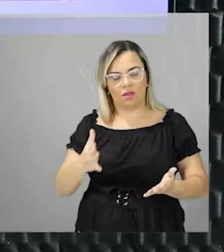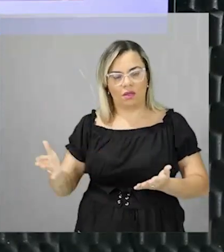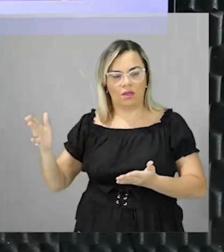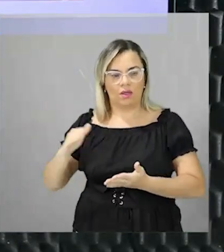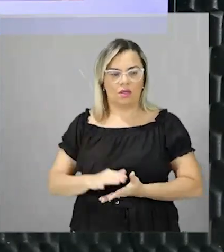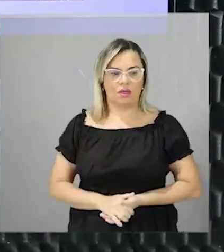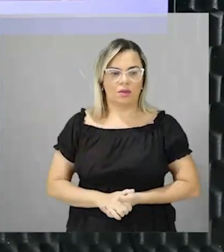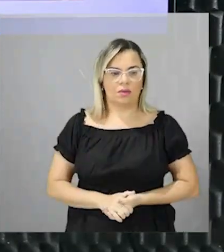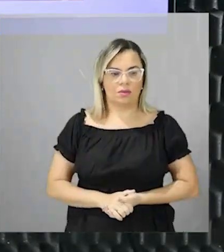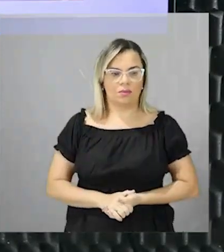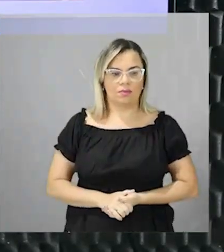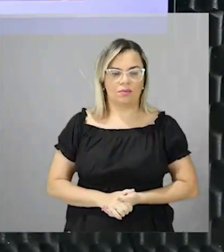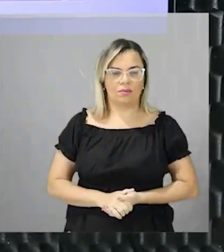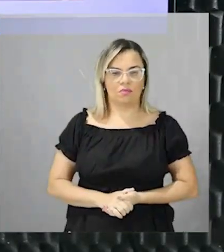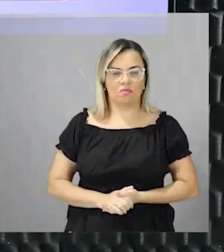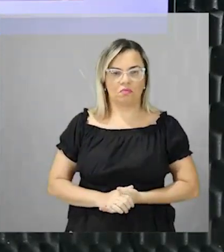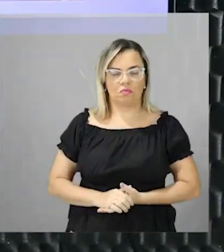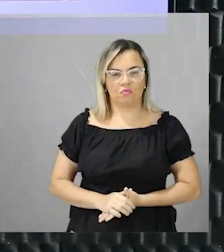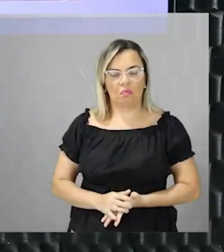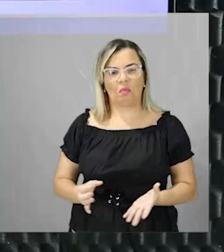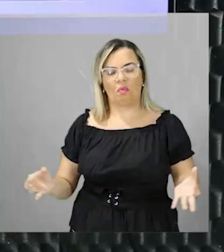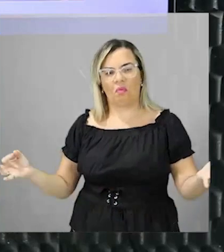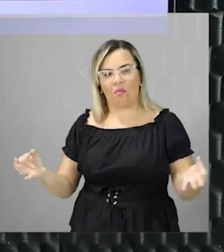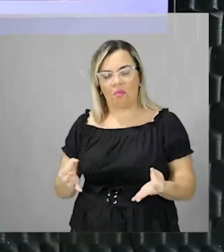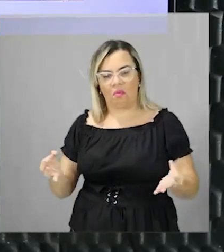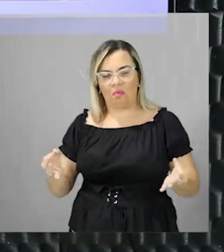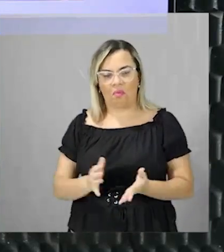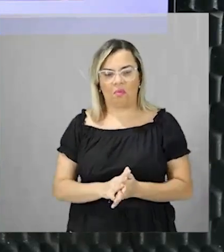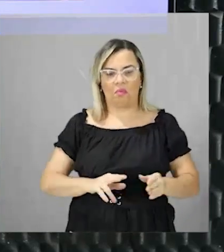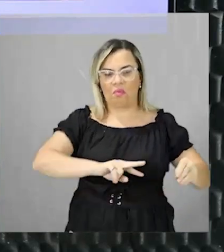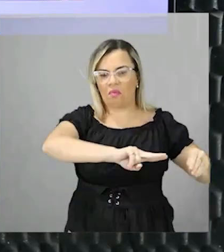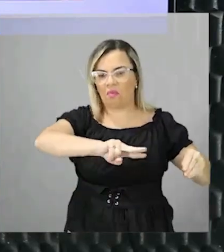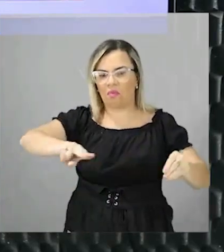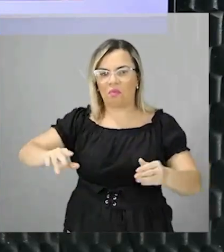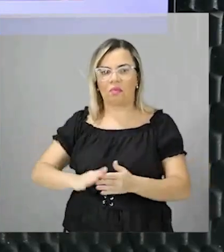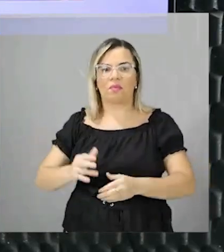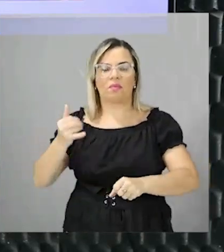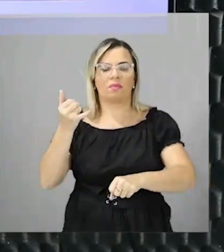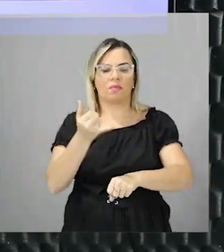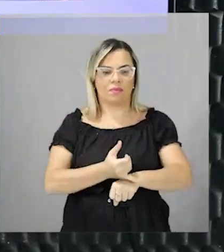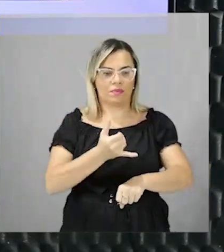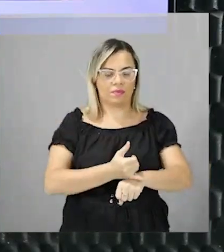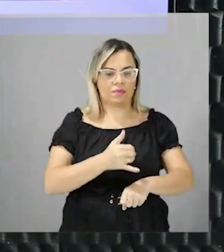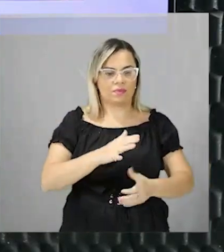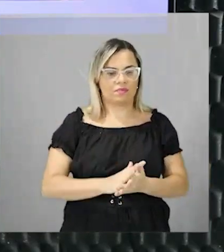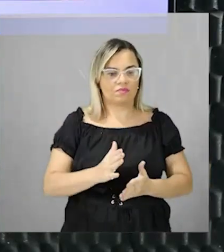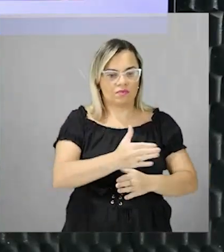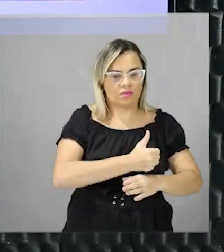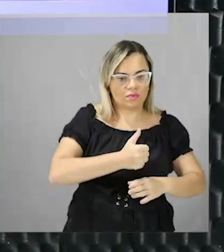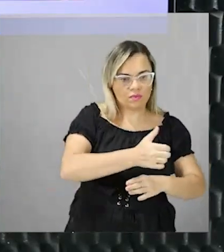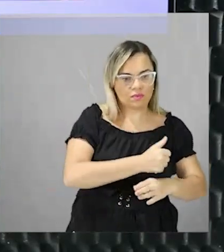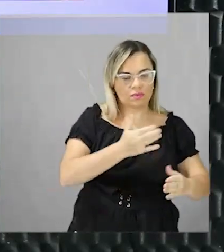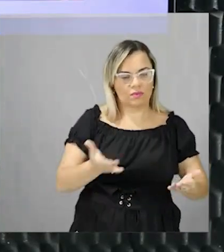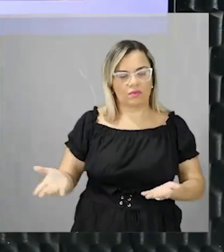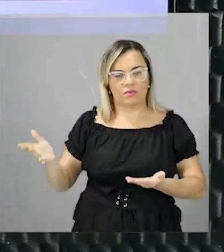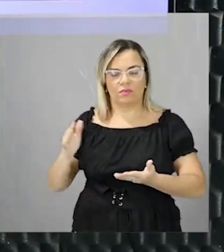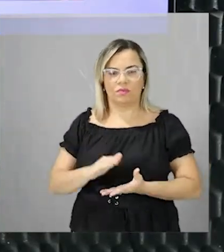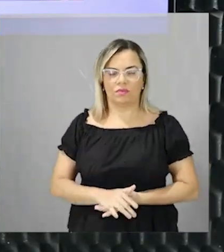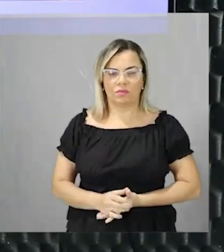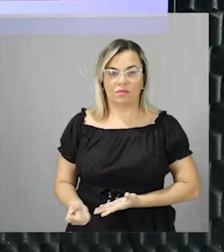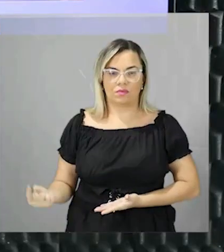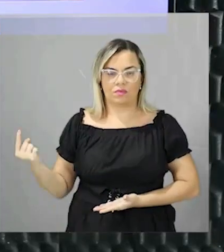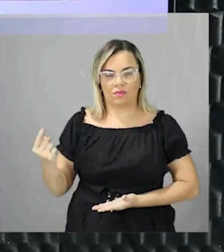na aula passada. São ótimos fornecedores de minerais metálicos. Essas rochas magmáticas, galera, tá? Quando elas são